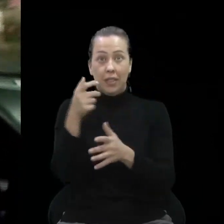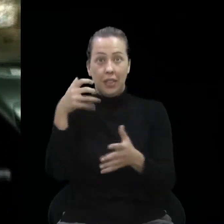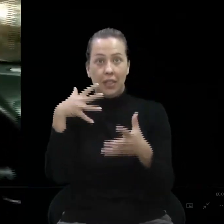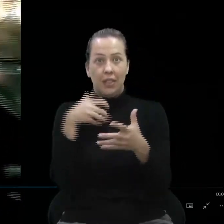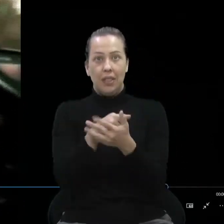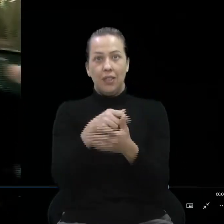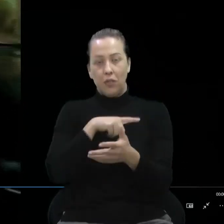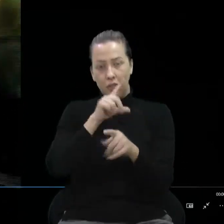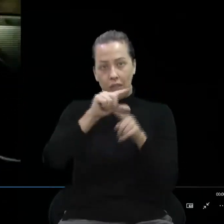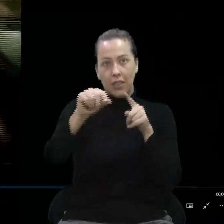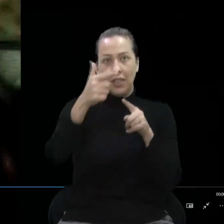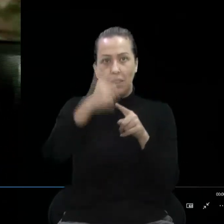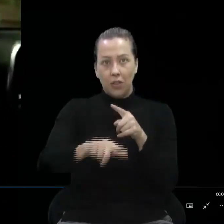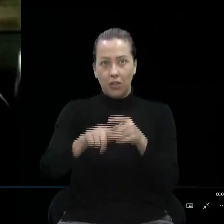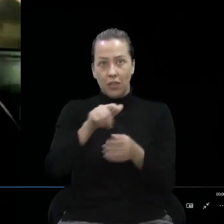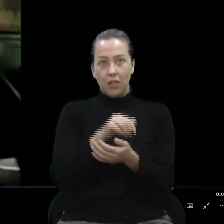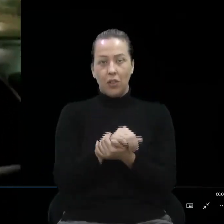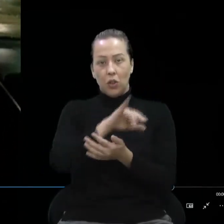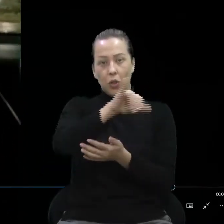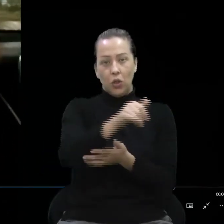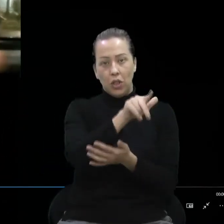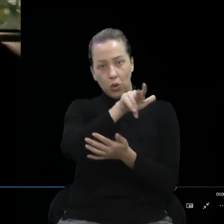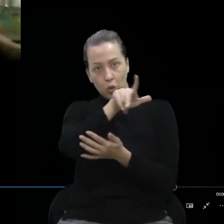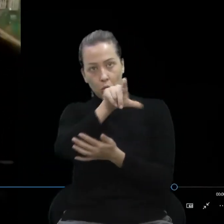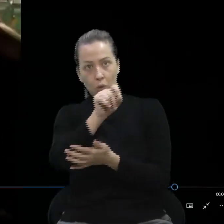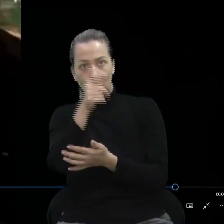Vou sair aqui, ó. Você entrou na Júlio.